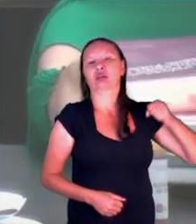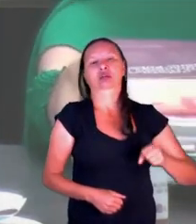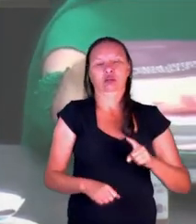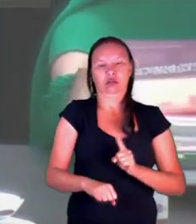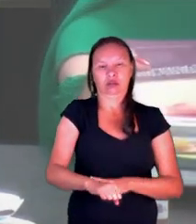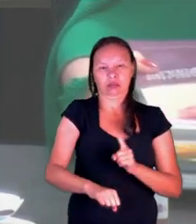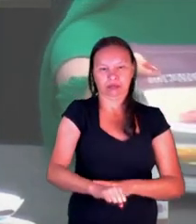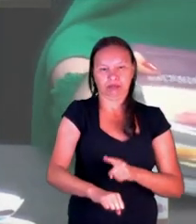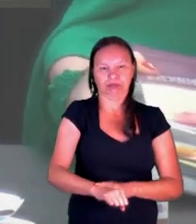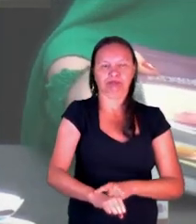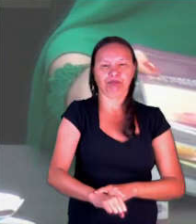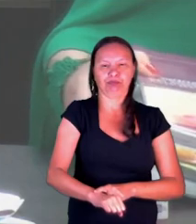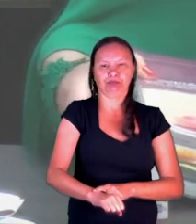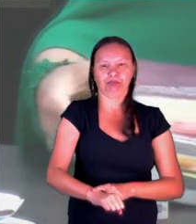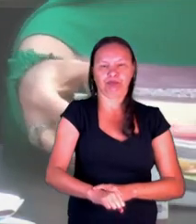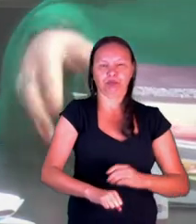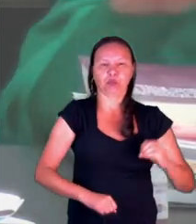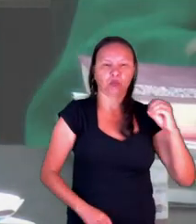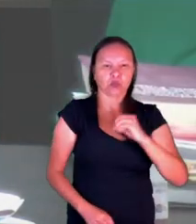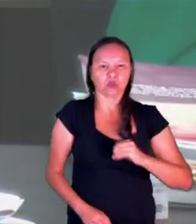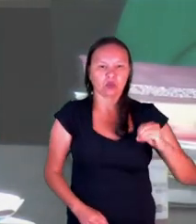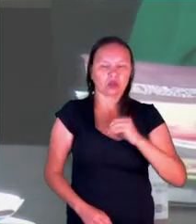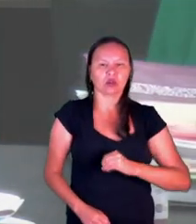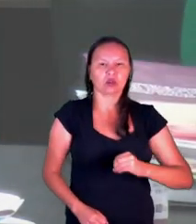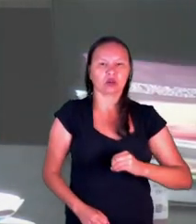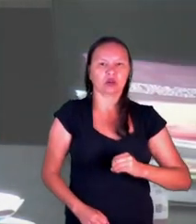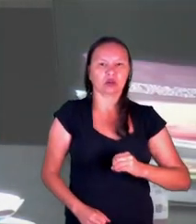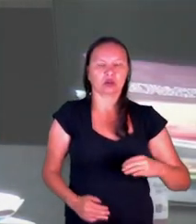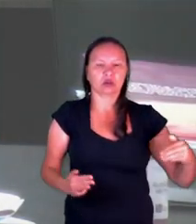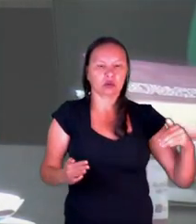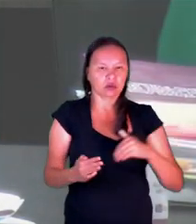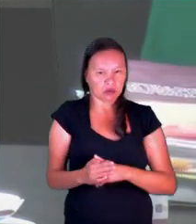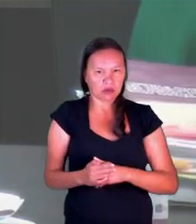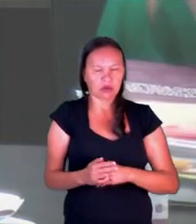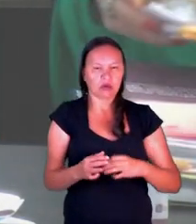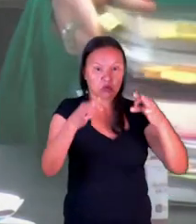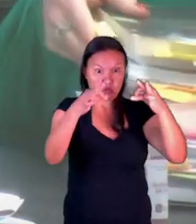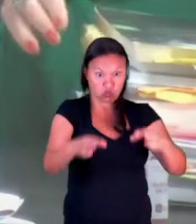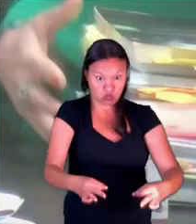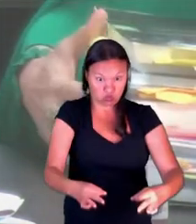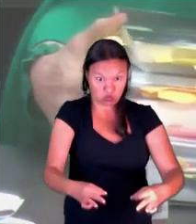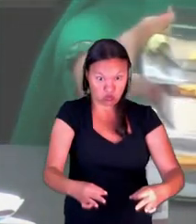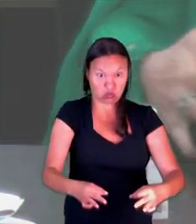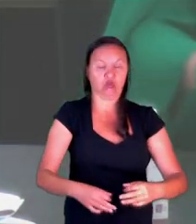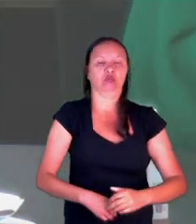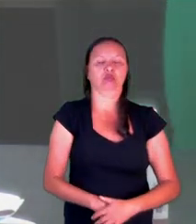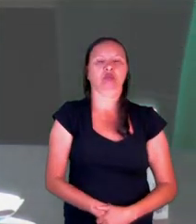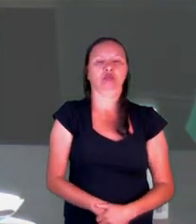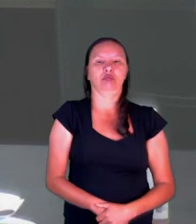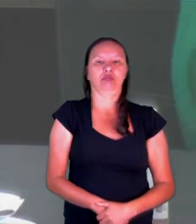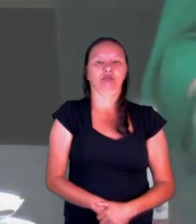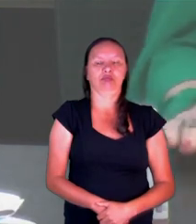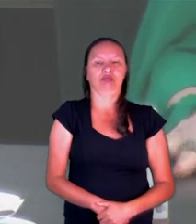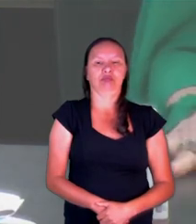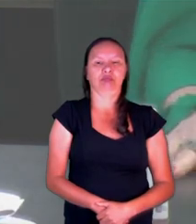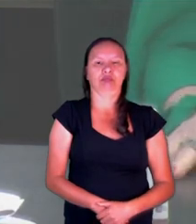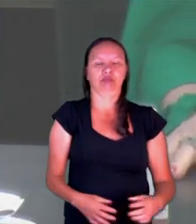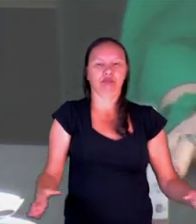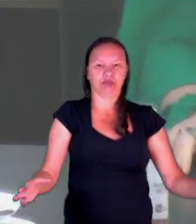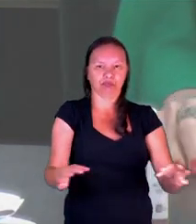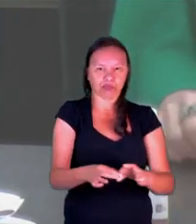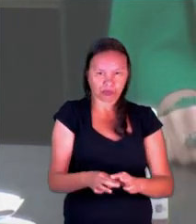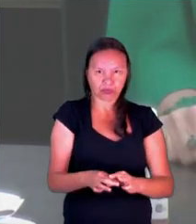outubro de participação como sistema de Justiça numa discussão de segurança alimentar e nutricional que é a a